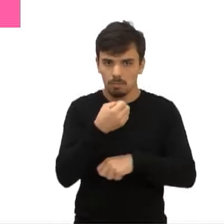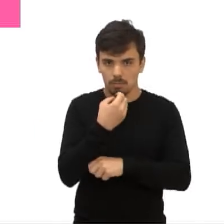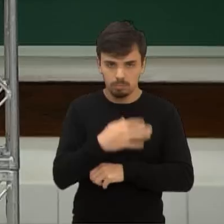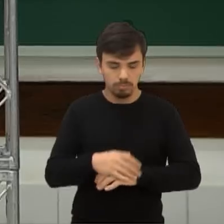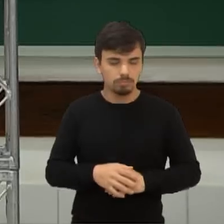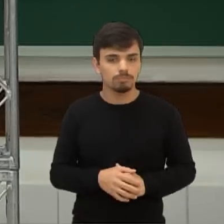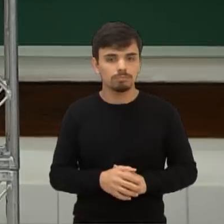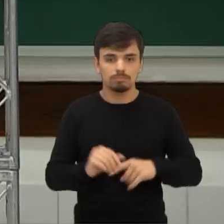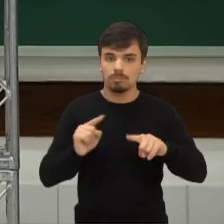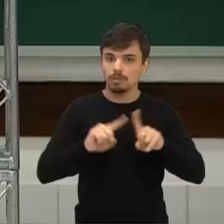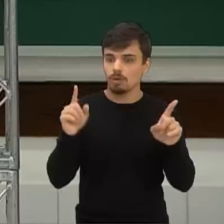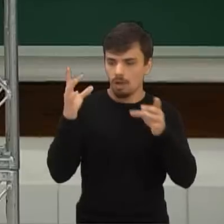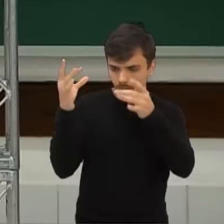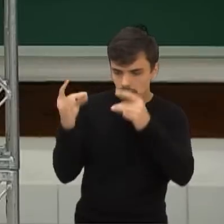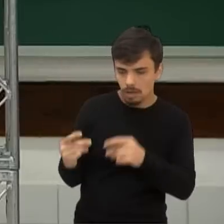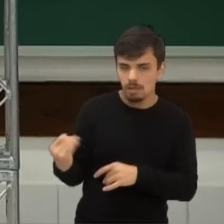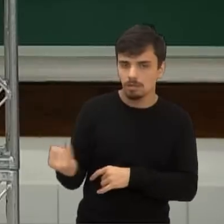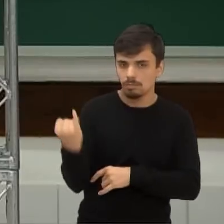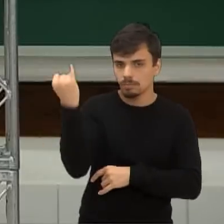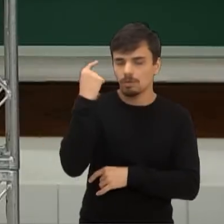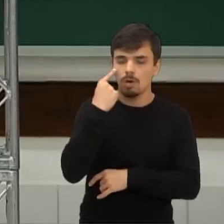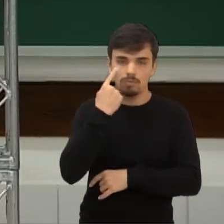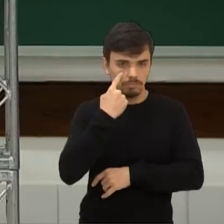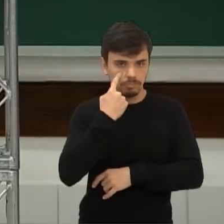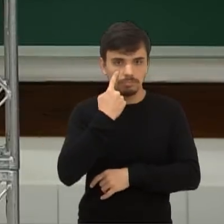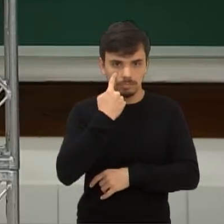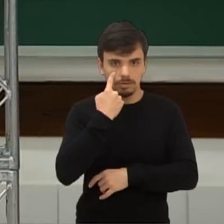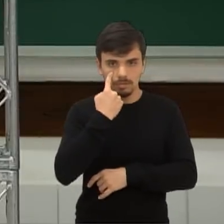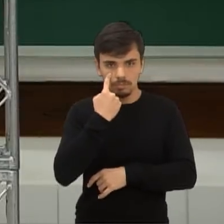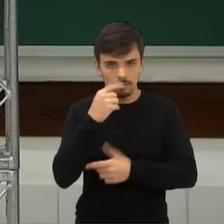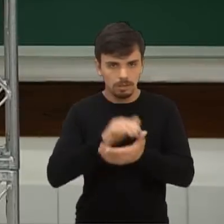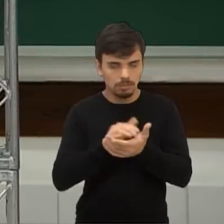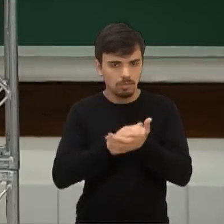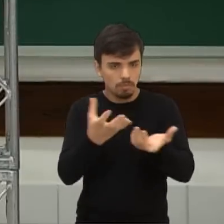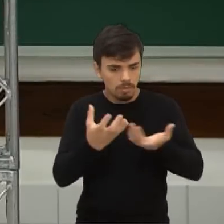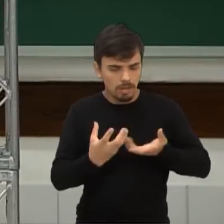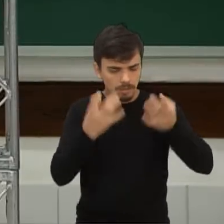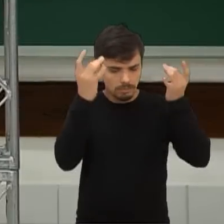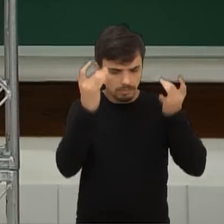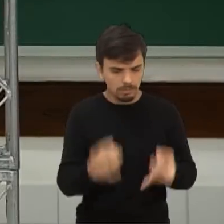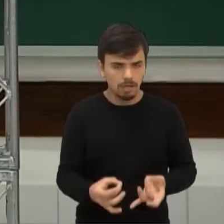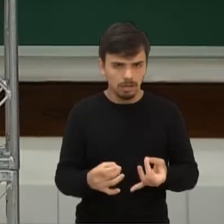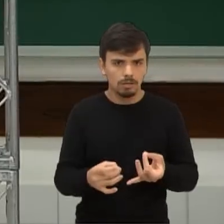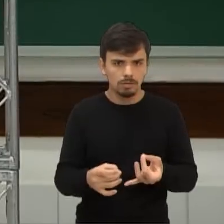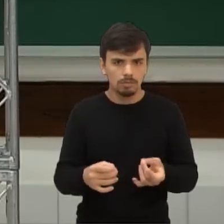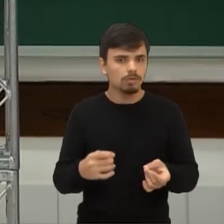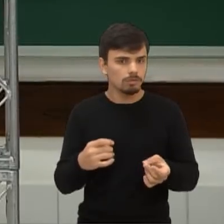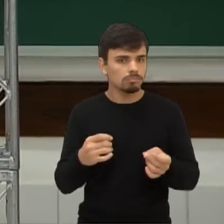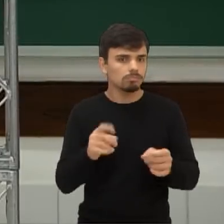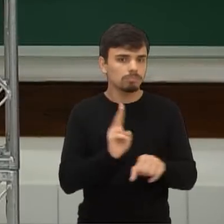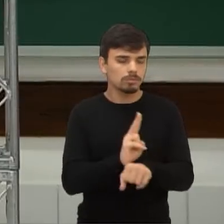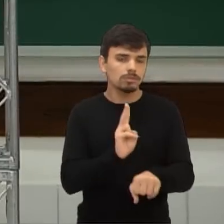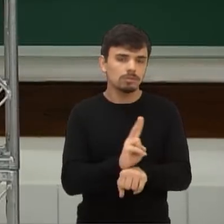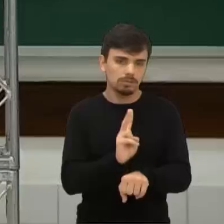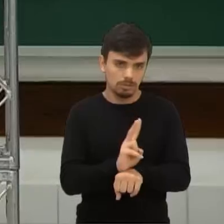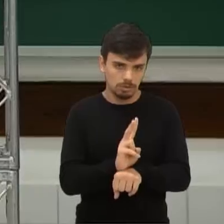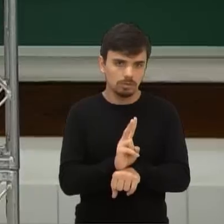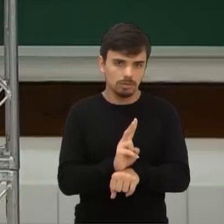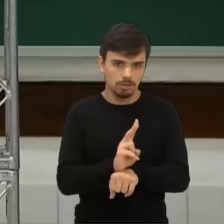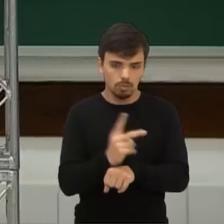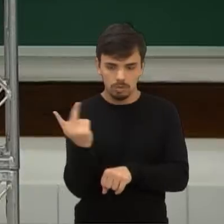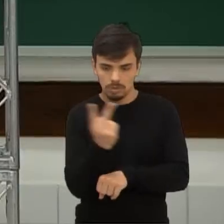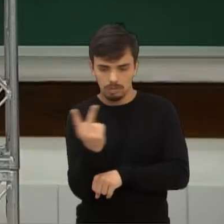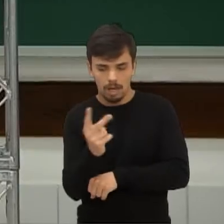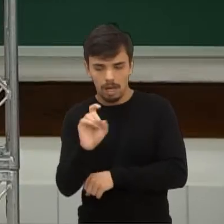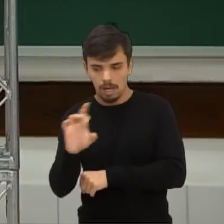importante. Ah, mas né, o casal quer realmente se proteger. Vão utilizar as duas para garantir eficácia.